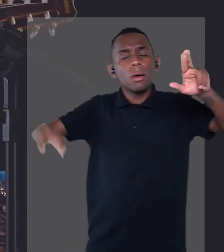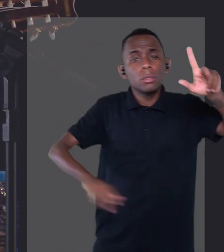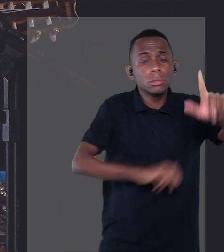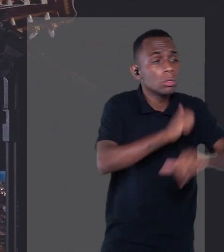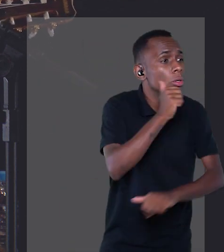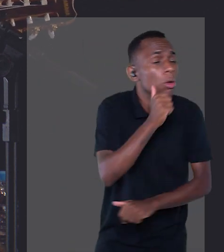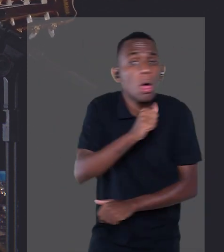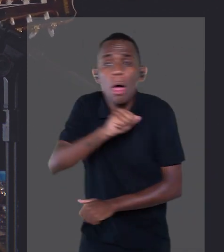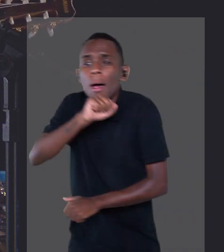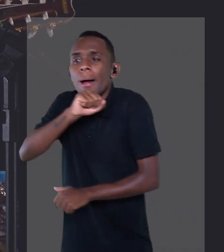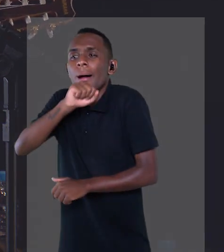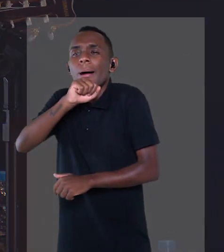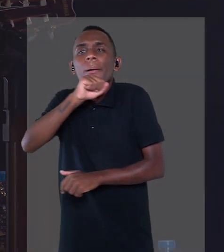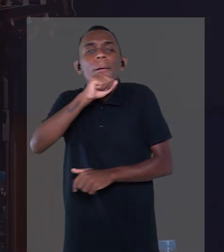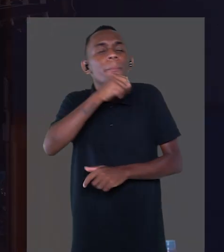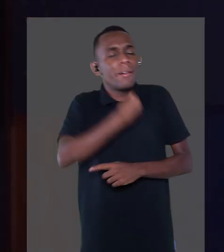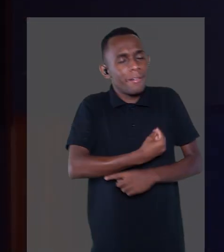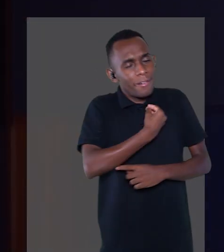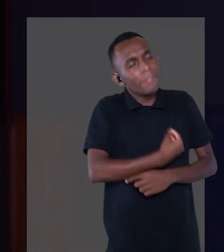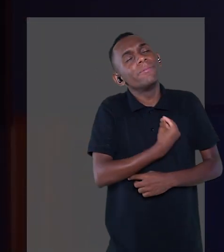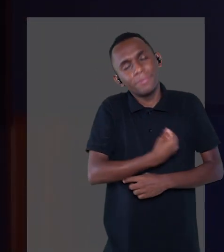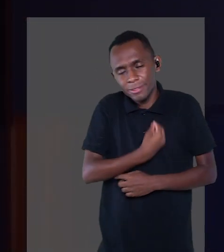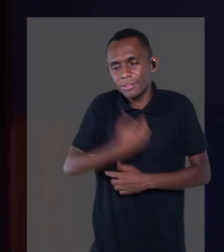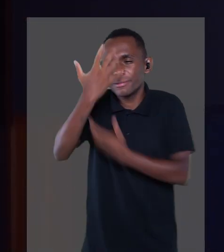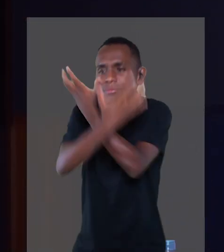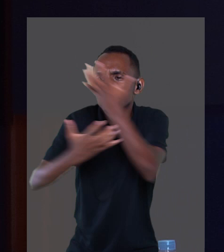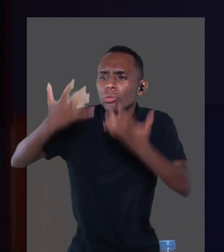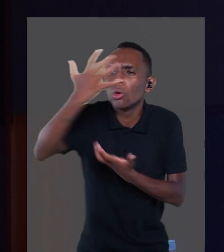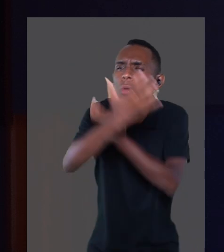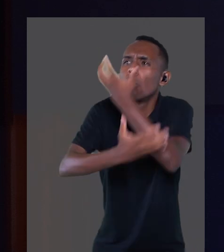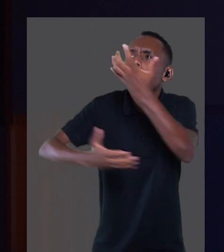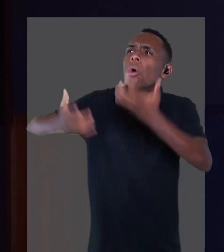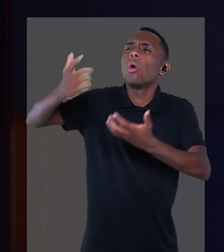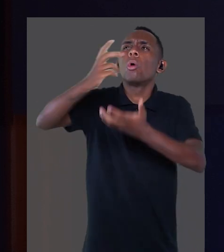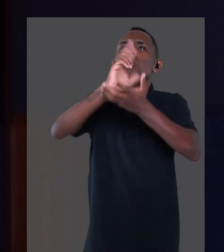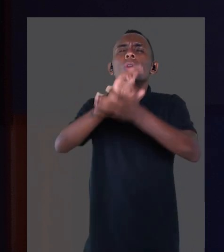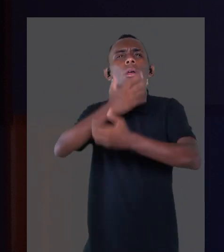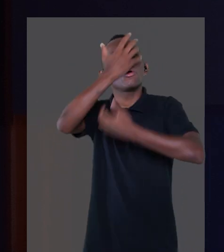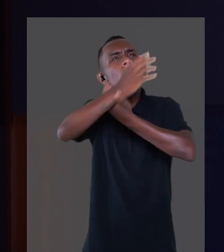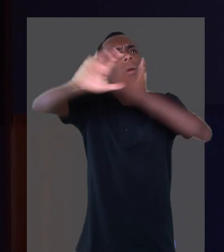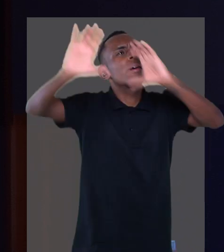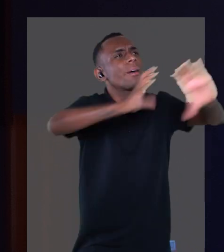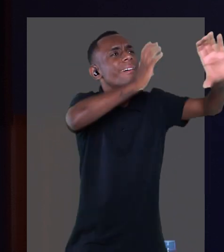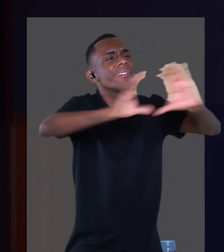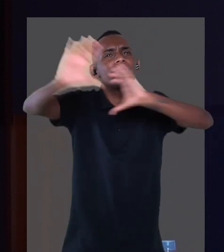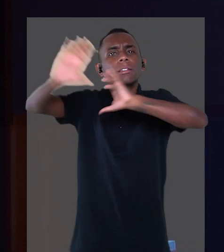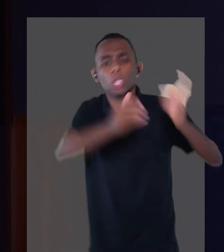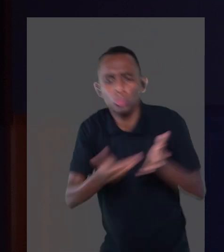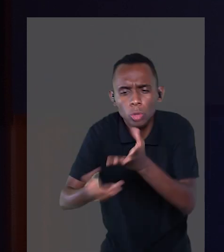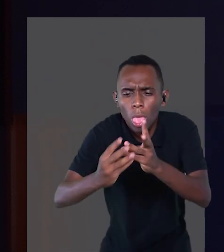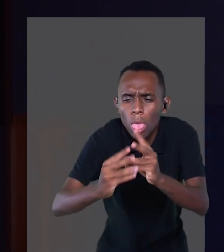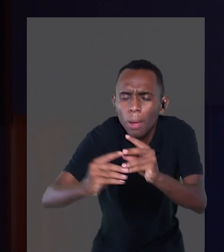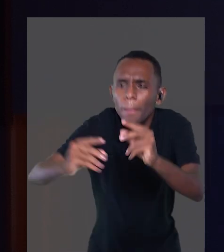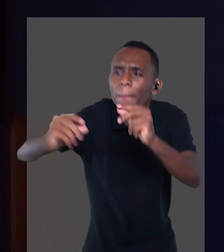moças esquivas, tão vivas, e as canções que um dia soltei a voz nas estradas de pedra e